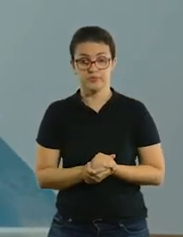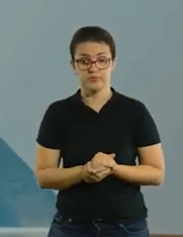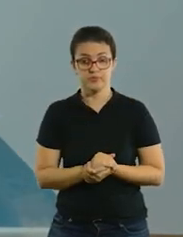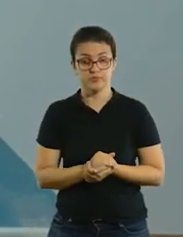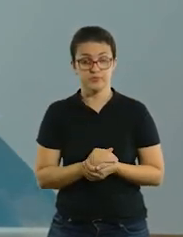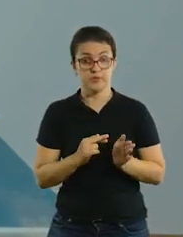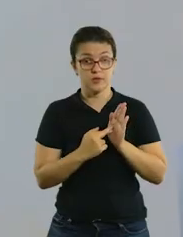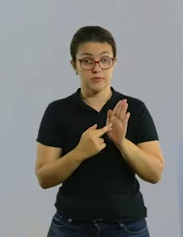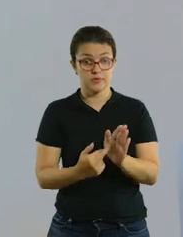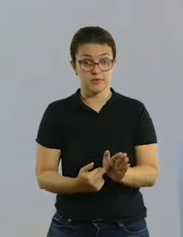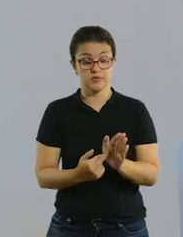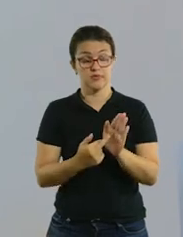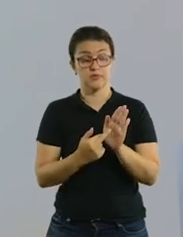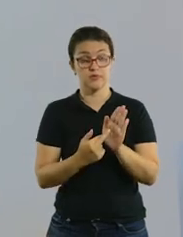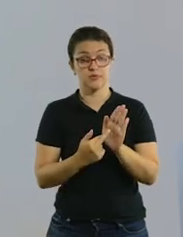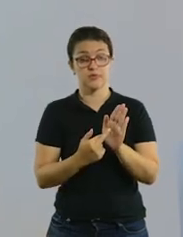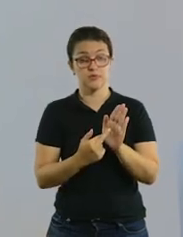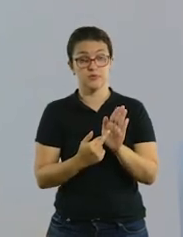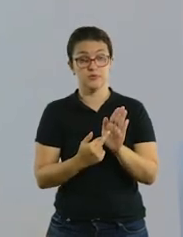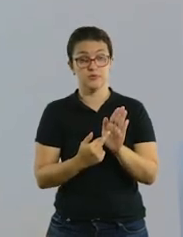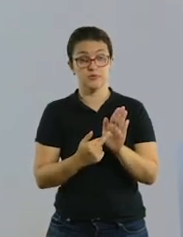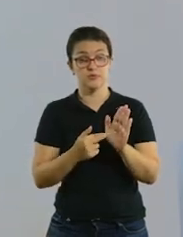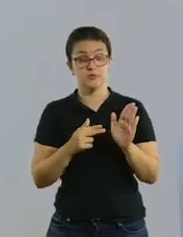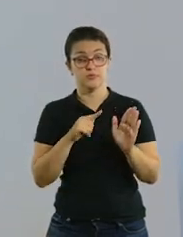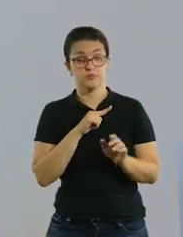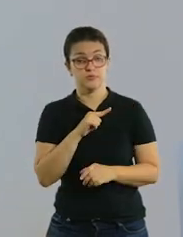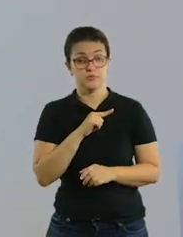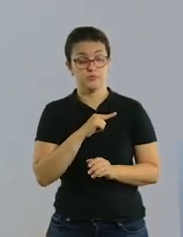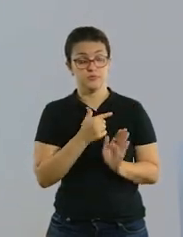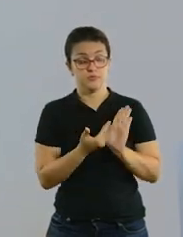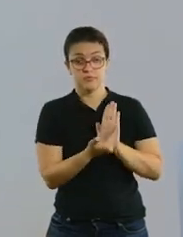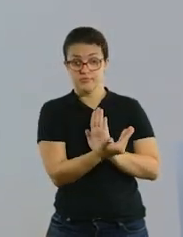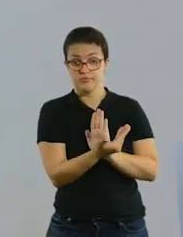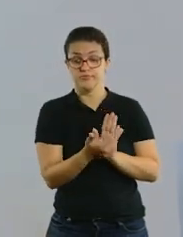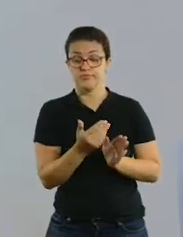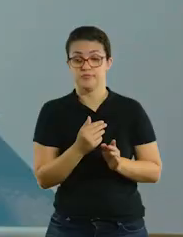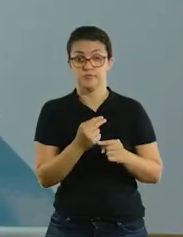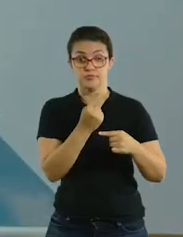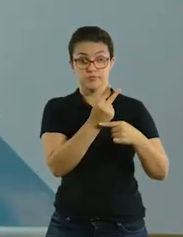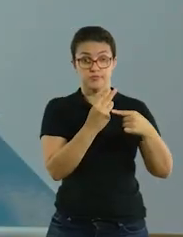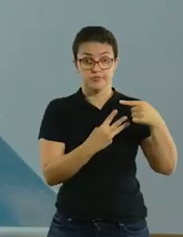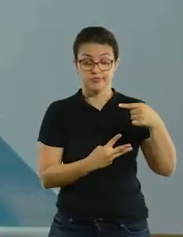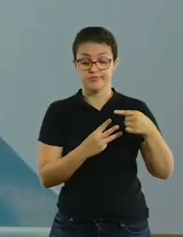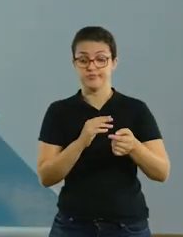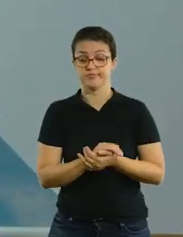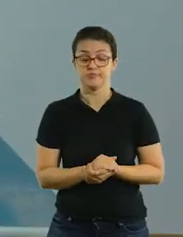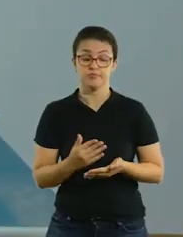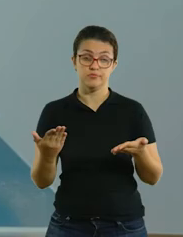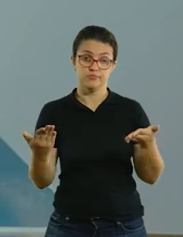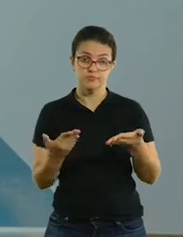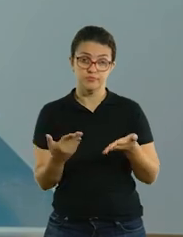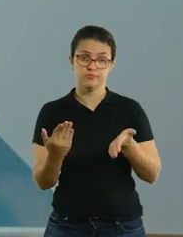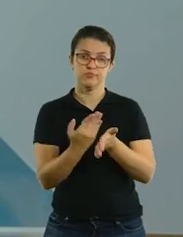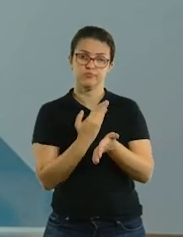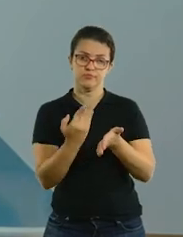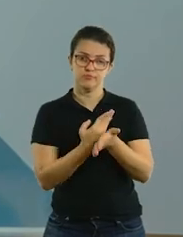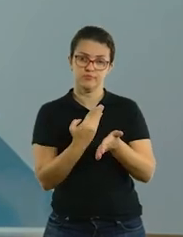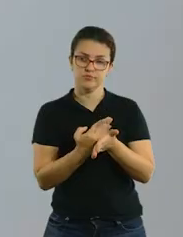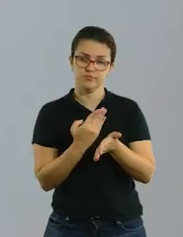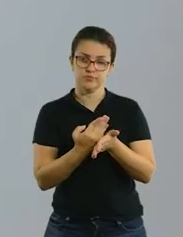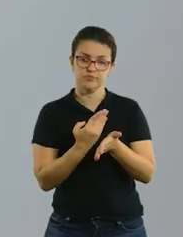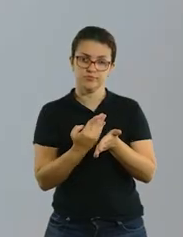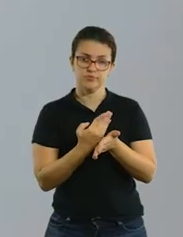nós temos a representação de 2/3. Agora, vocês vão pegar o caderno de